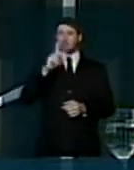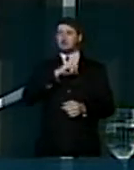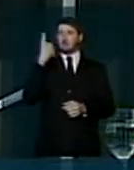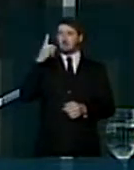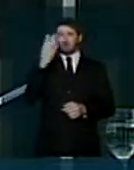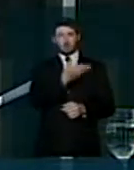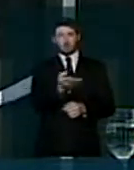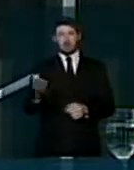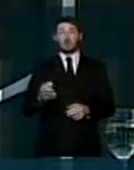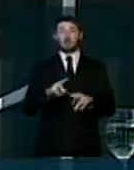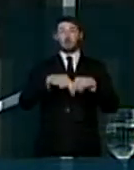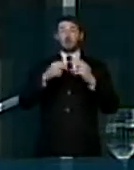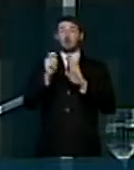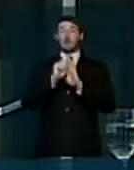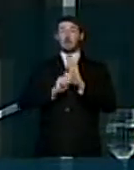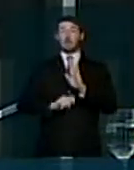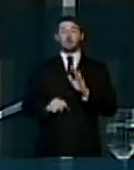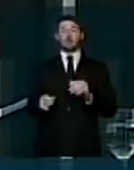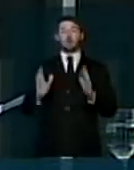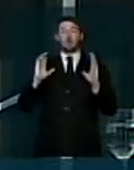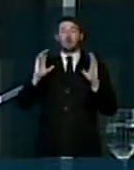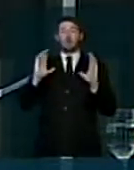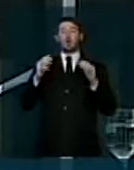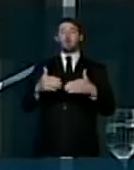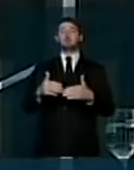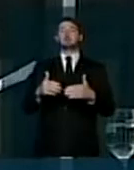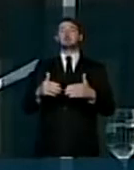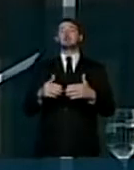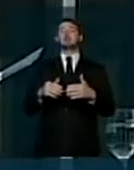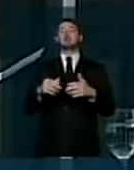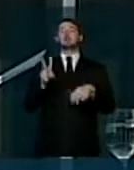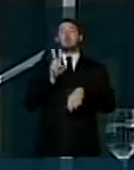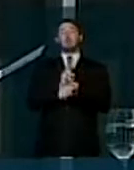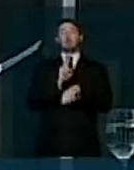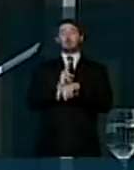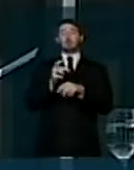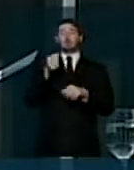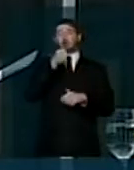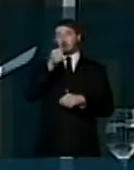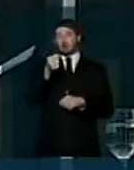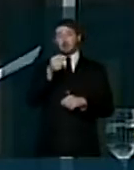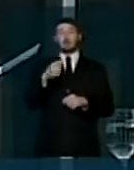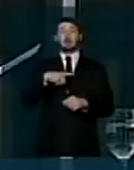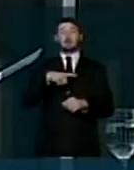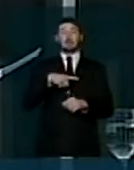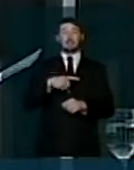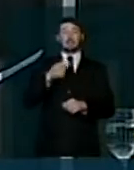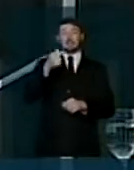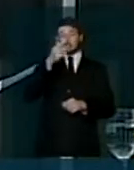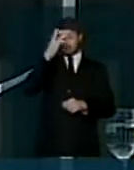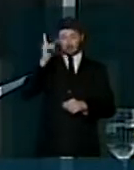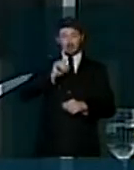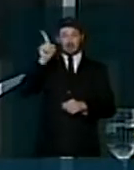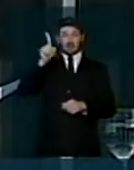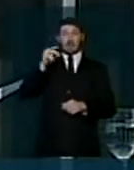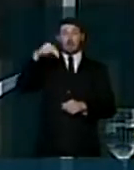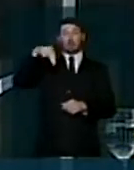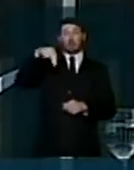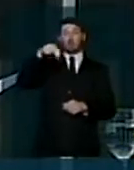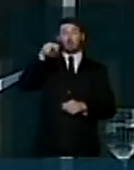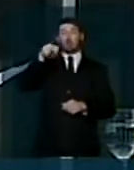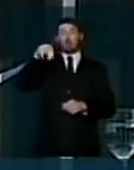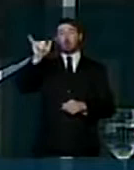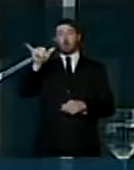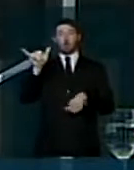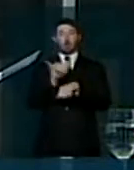deputados, após o relatório do Comitê de Proteção dos Jornalistas, com sede em Nova York, que denunciou o fato